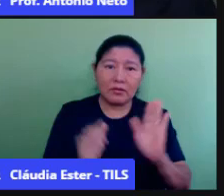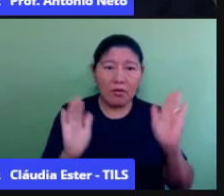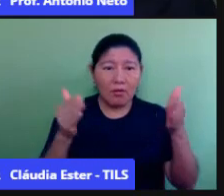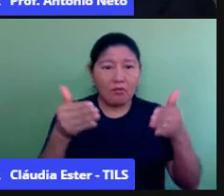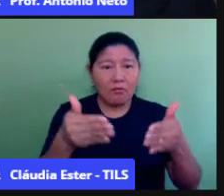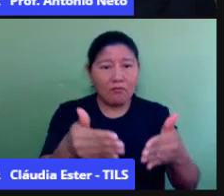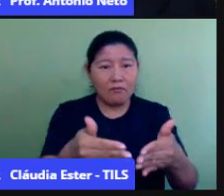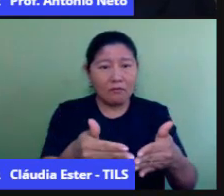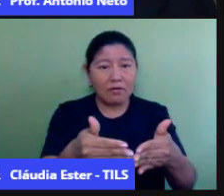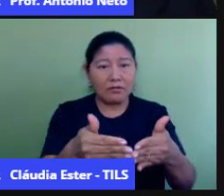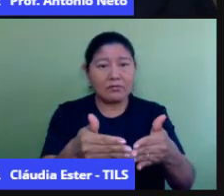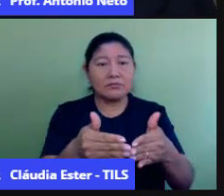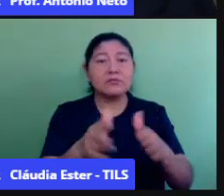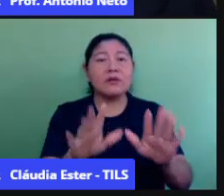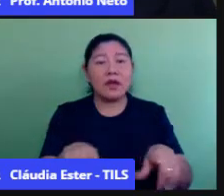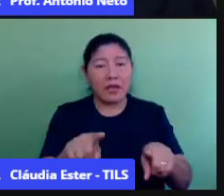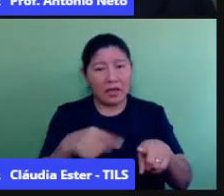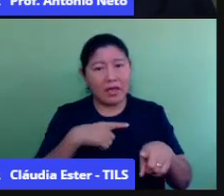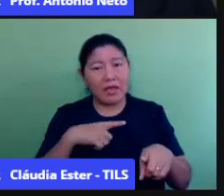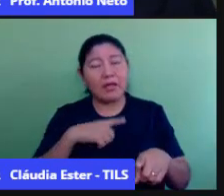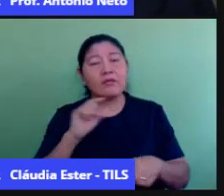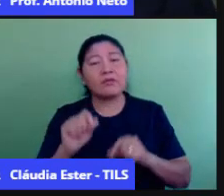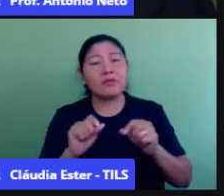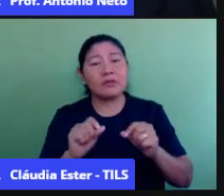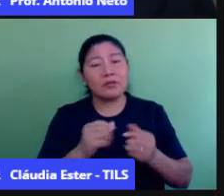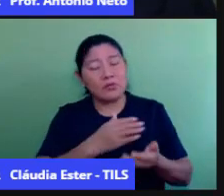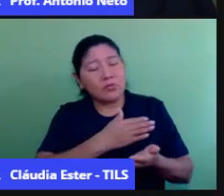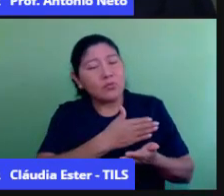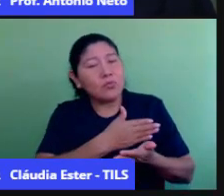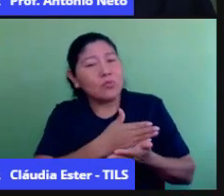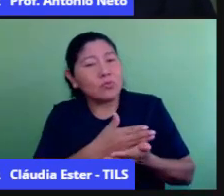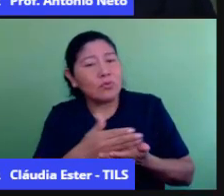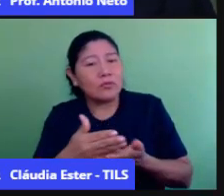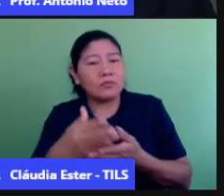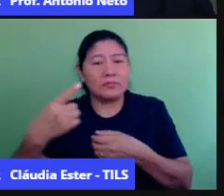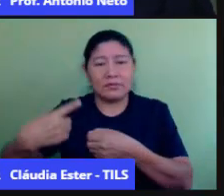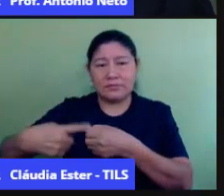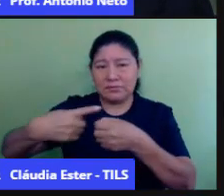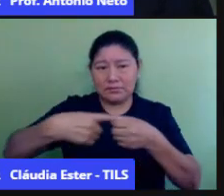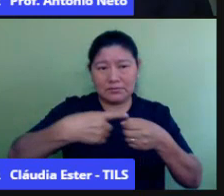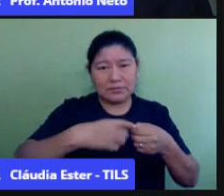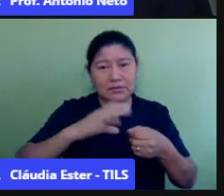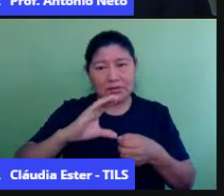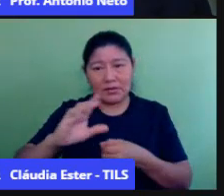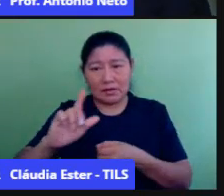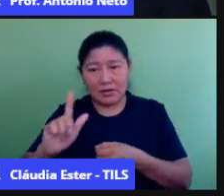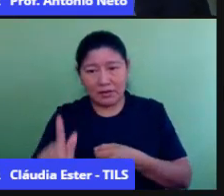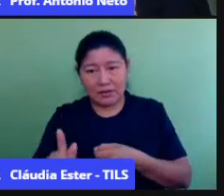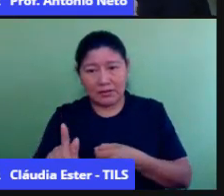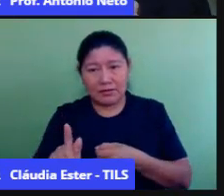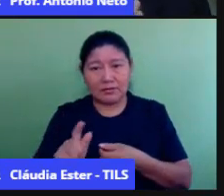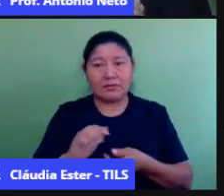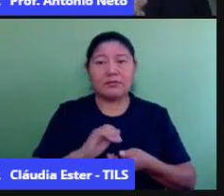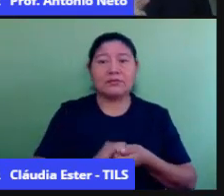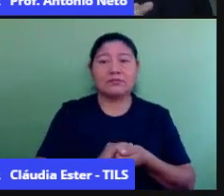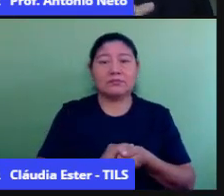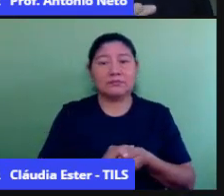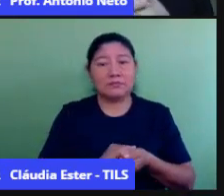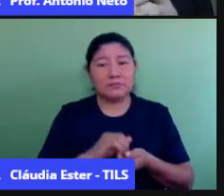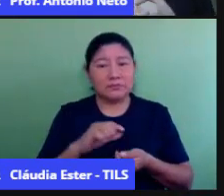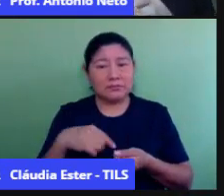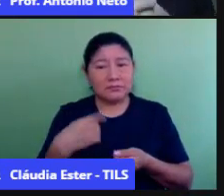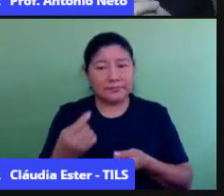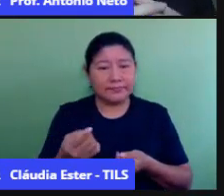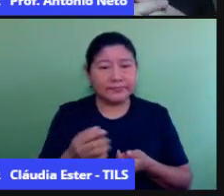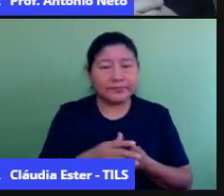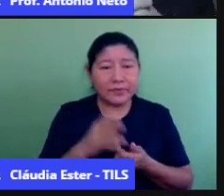questão da migração, do nosso nascimento, né, a partir desses migrantes que